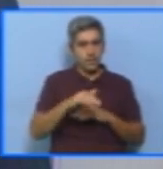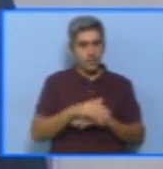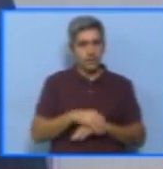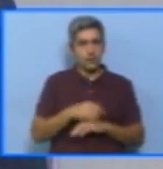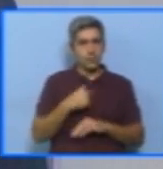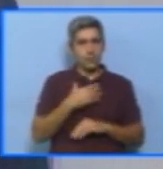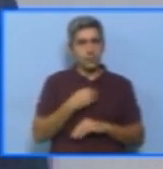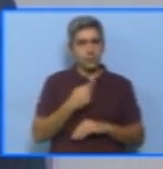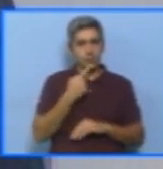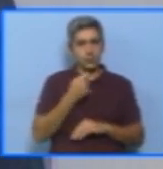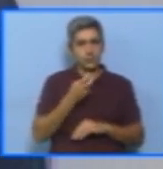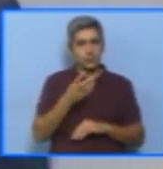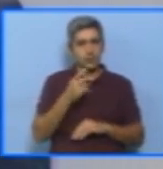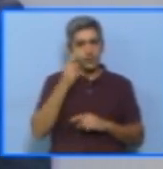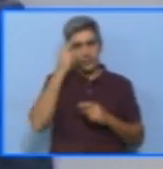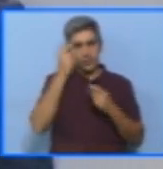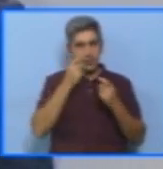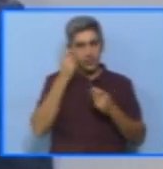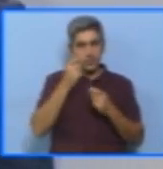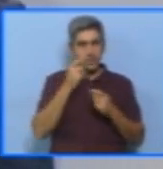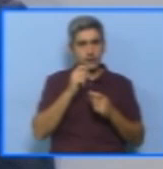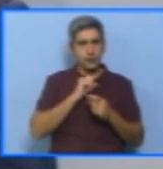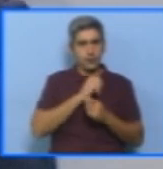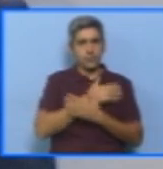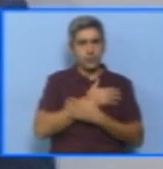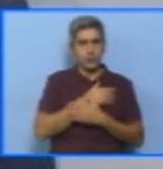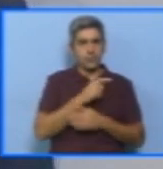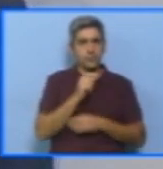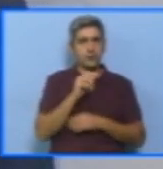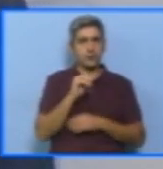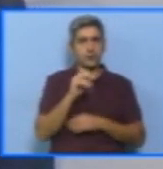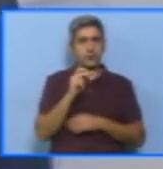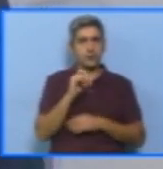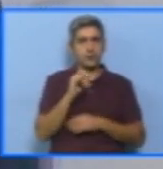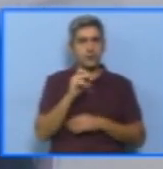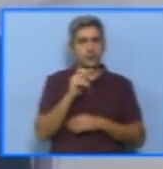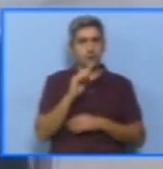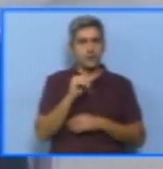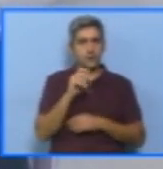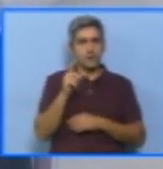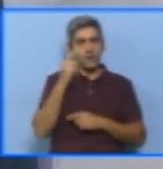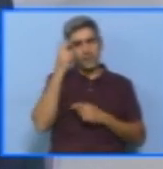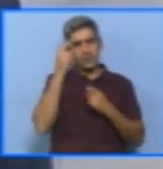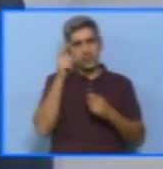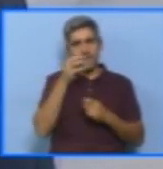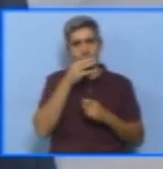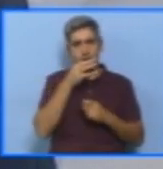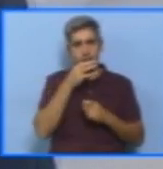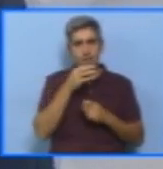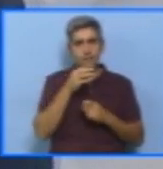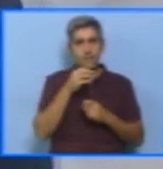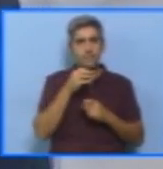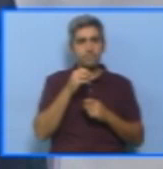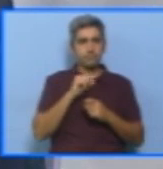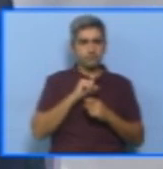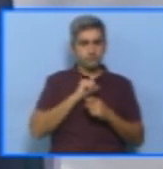E eu gosto muitas vezes de pensar no meu amigo Isaías e nestes pensamentos que ele fala.